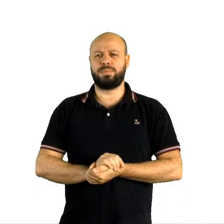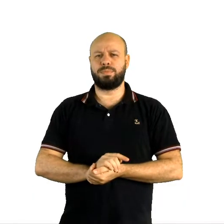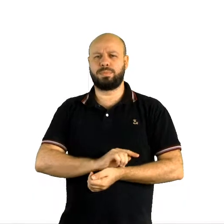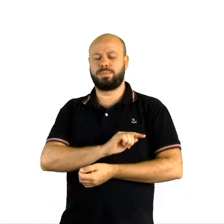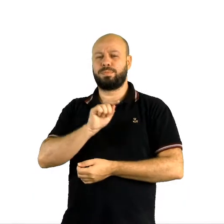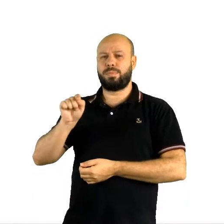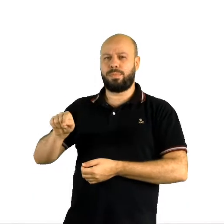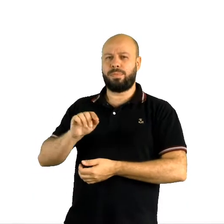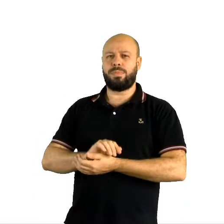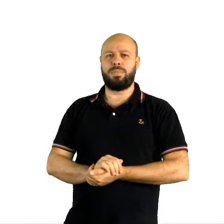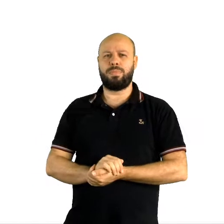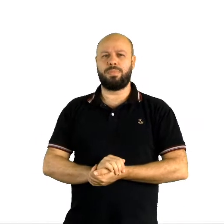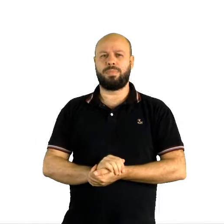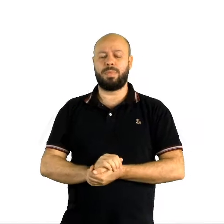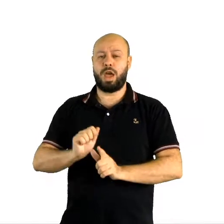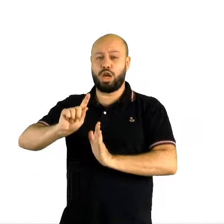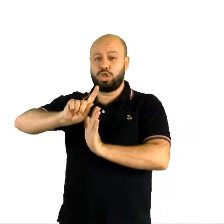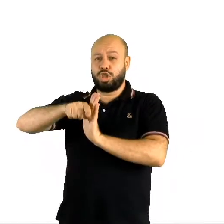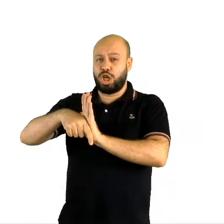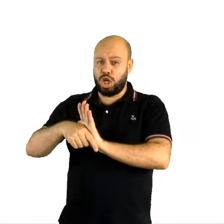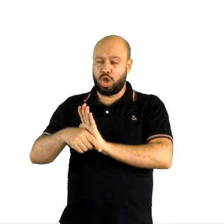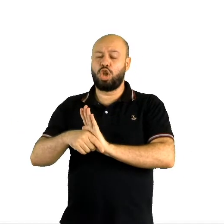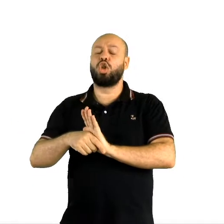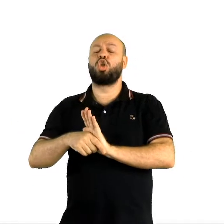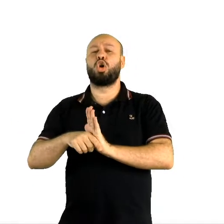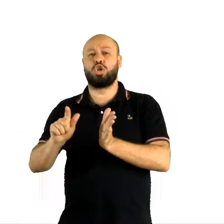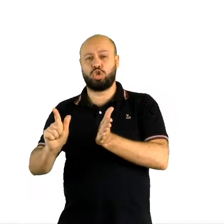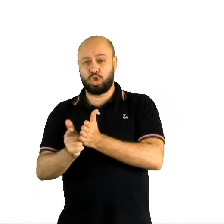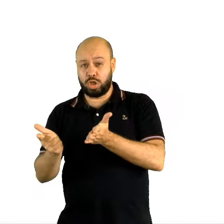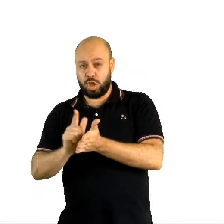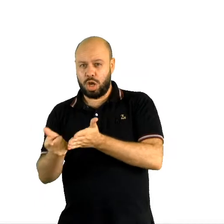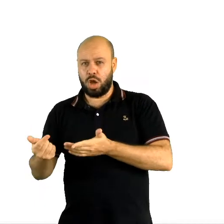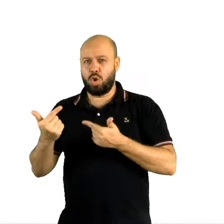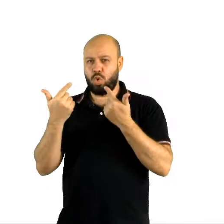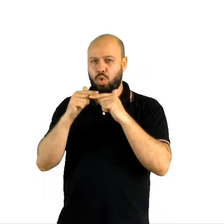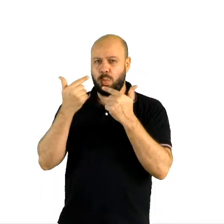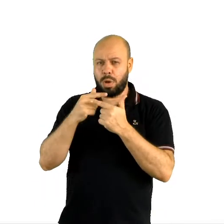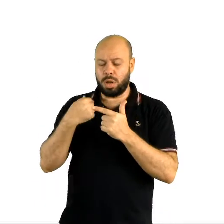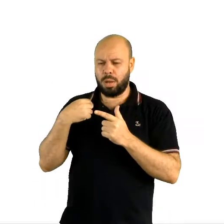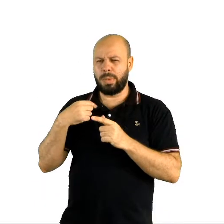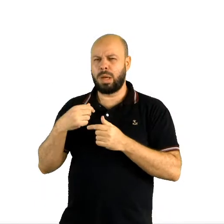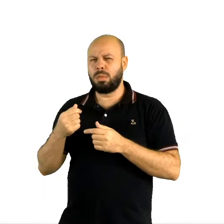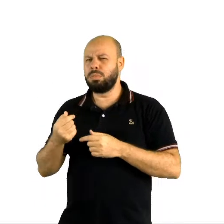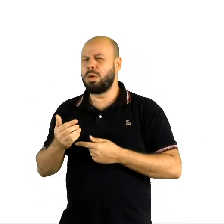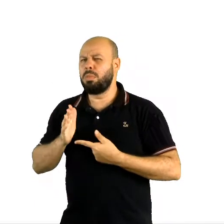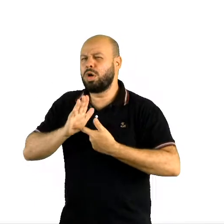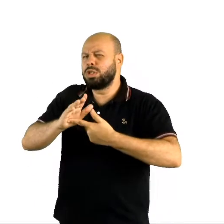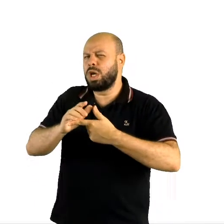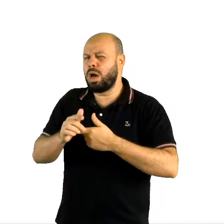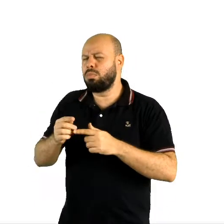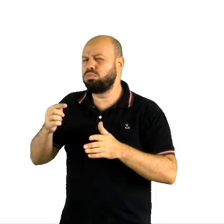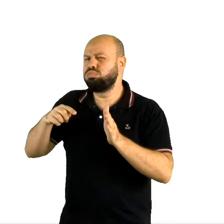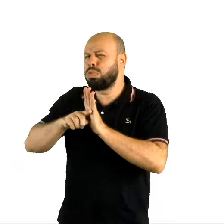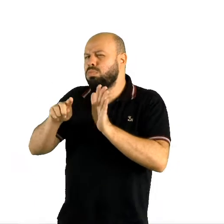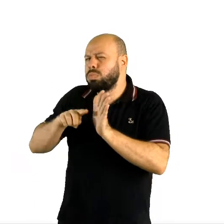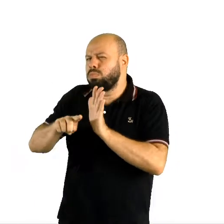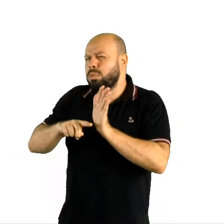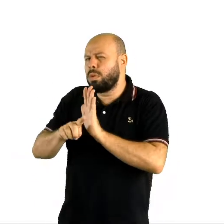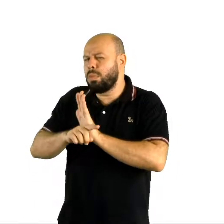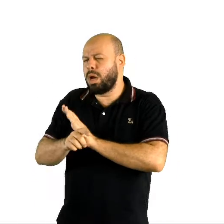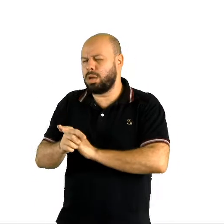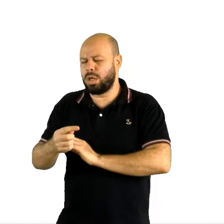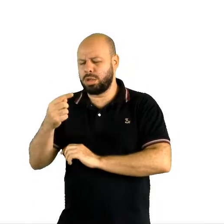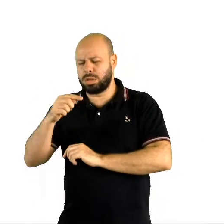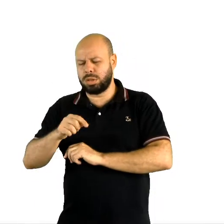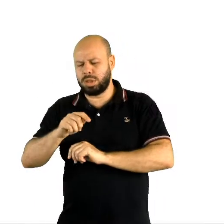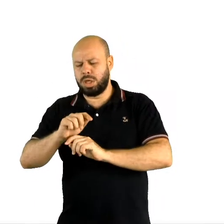por favor. É um gênero jornalístico que utiliza o humor para levantar questionamentos à sociedade. Assim como a